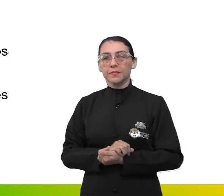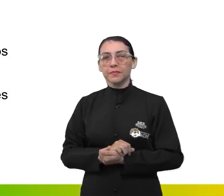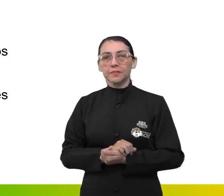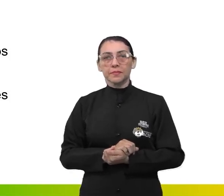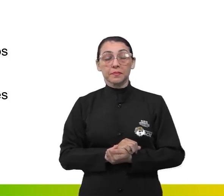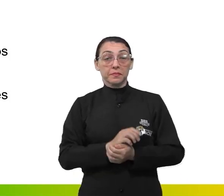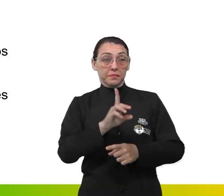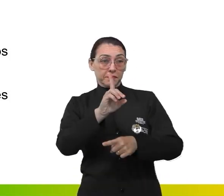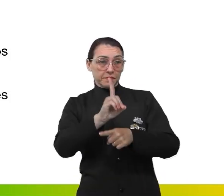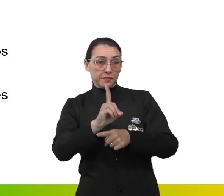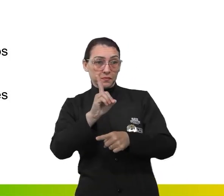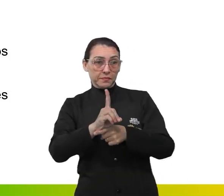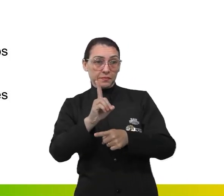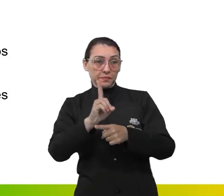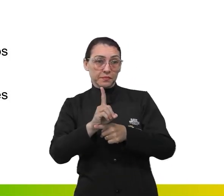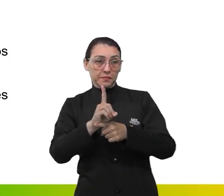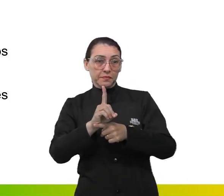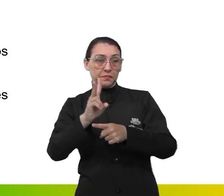Letra D.